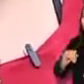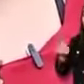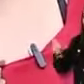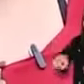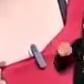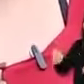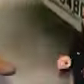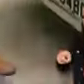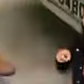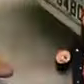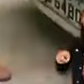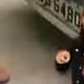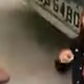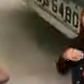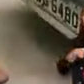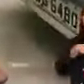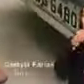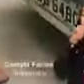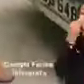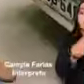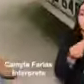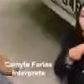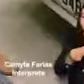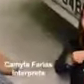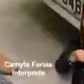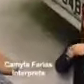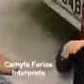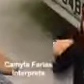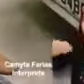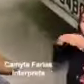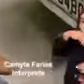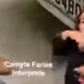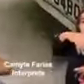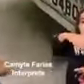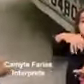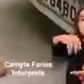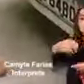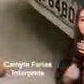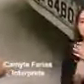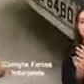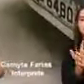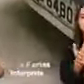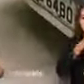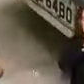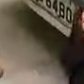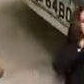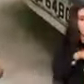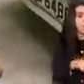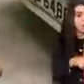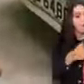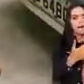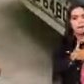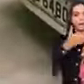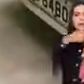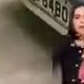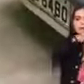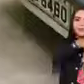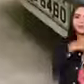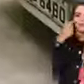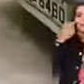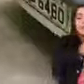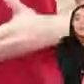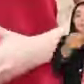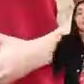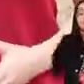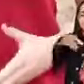e da agricultora. Estamos falando da distribuição de sementes e recebemos o convite para prestigiar uma etapa dessa